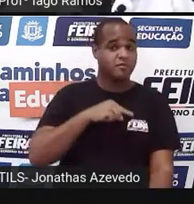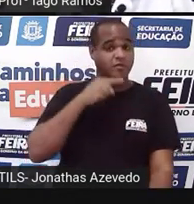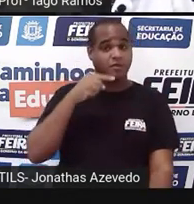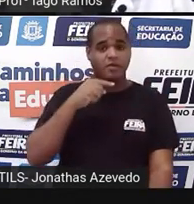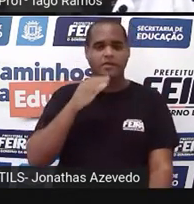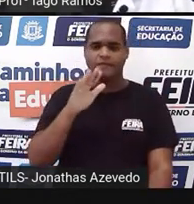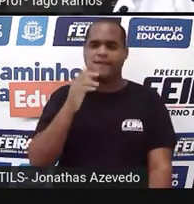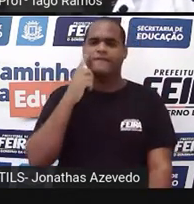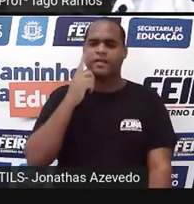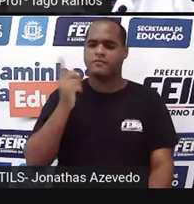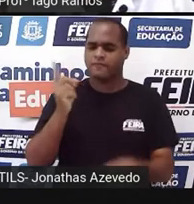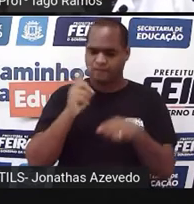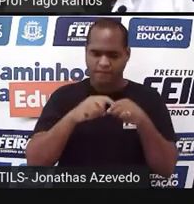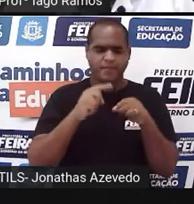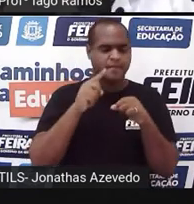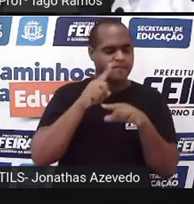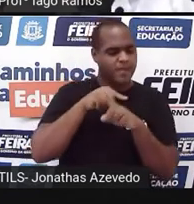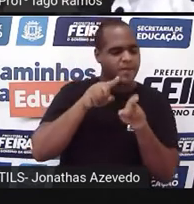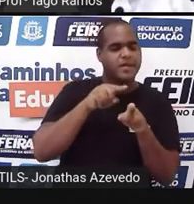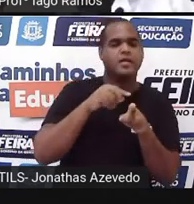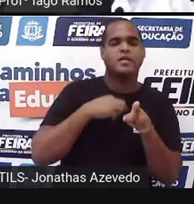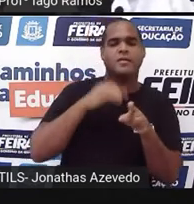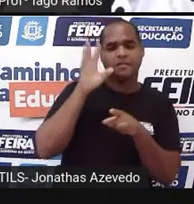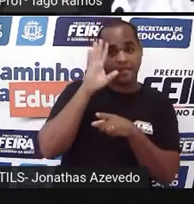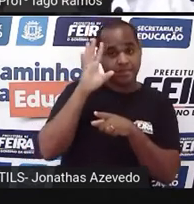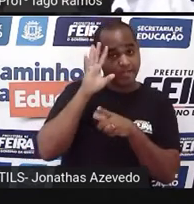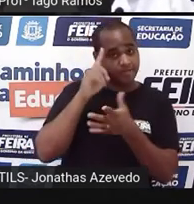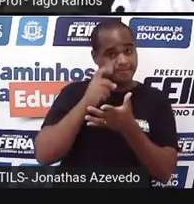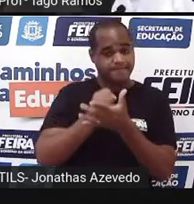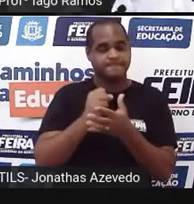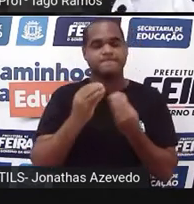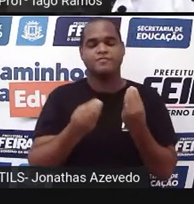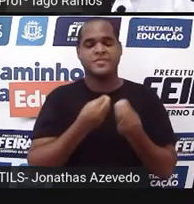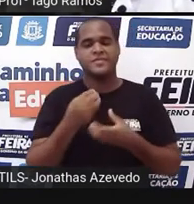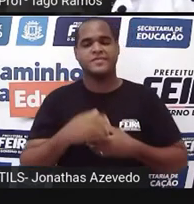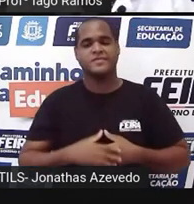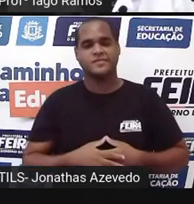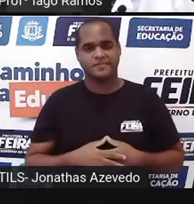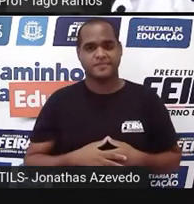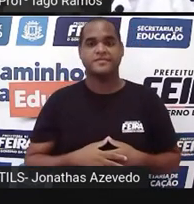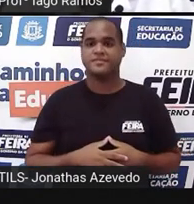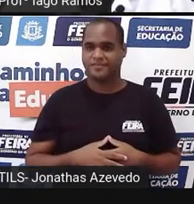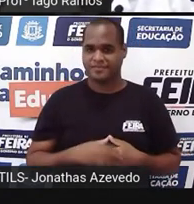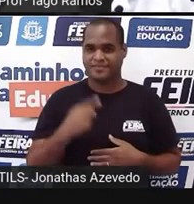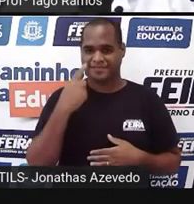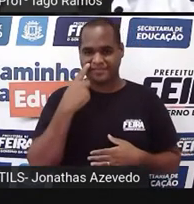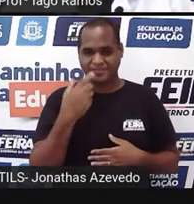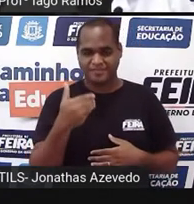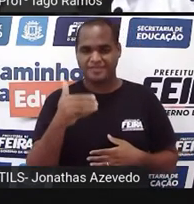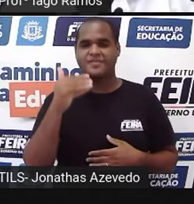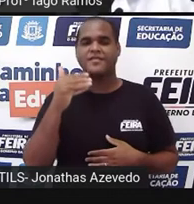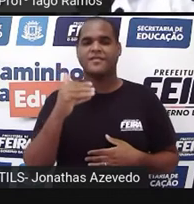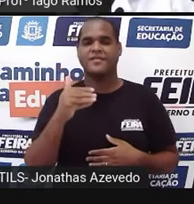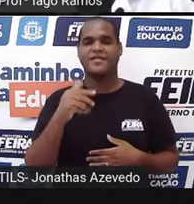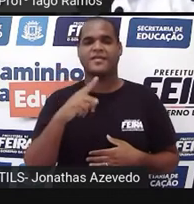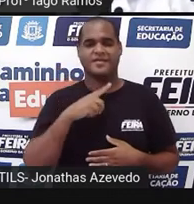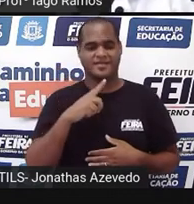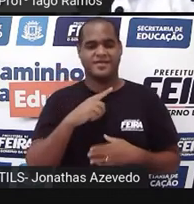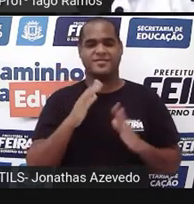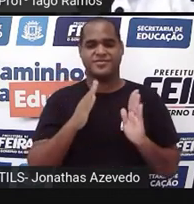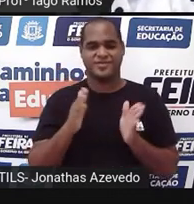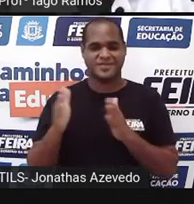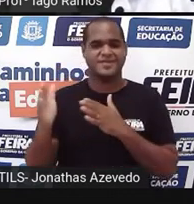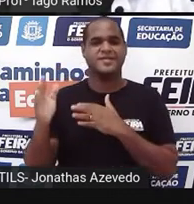a gente vai e volta aí pensa em outro plano de ação Tá bom então a gente que executou aí o nosso plano Tá